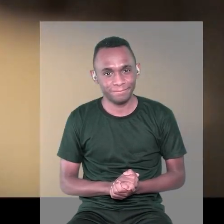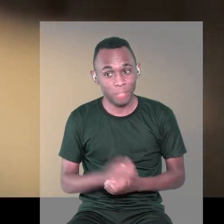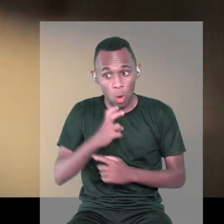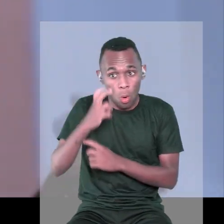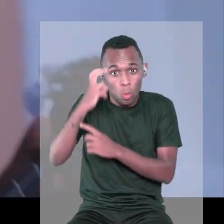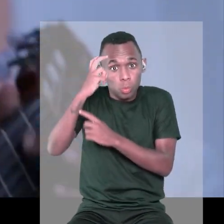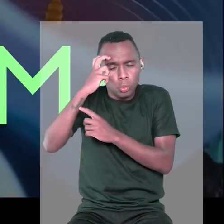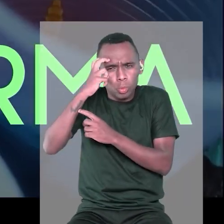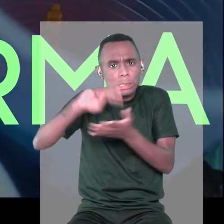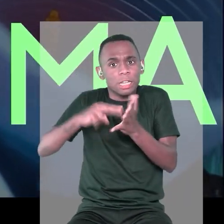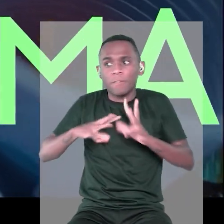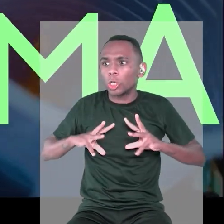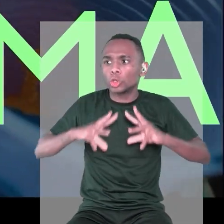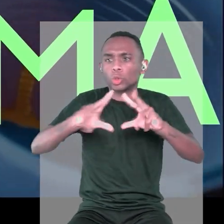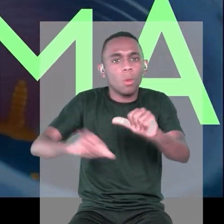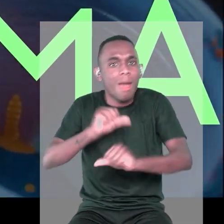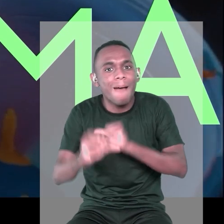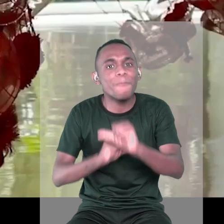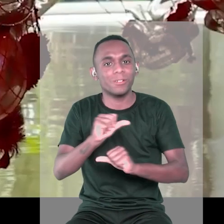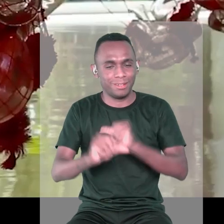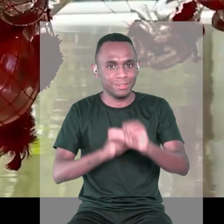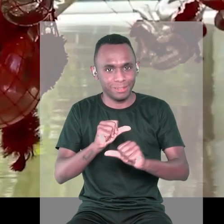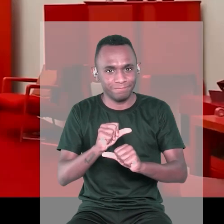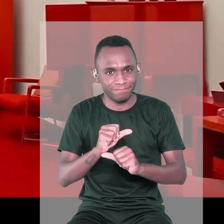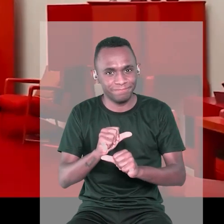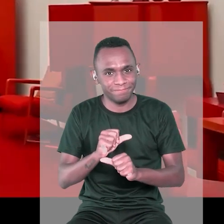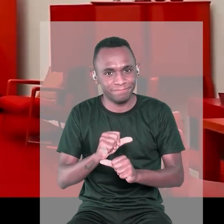A cultura é tudo aquilo que transforma.